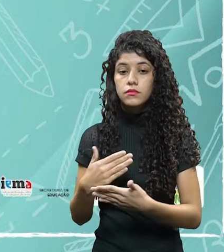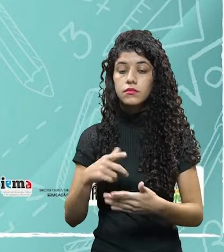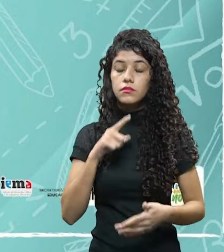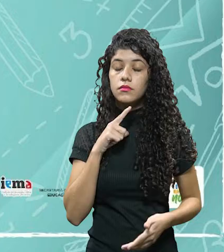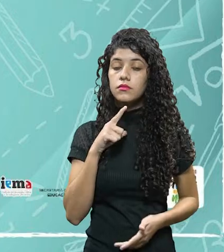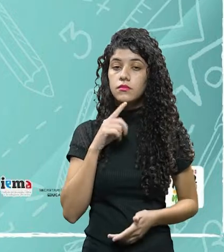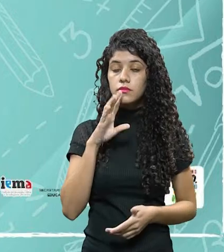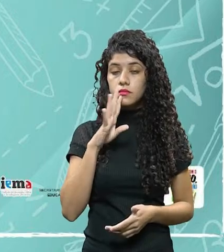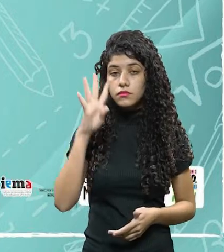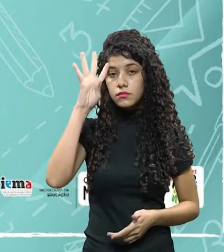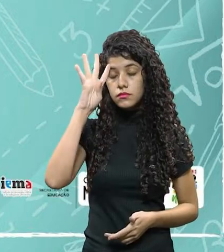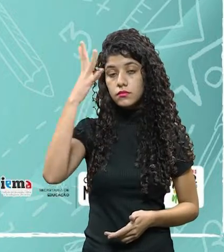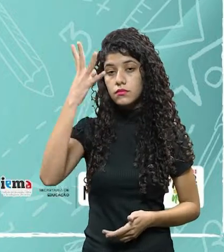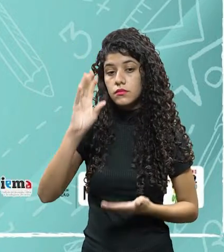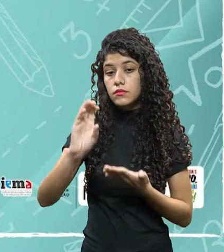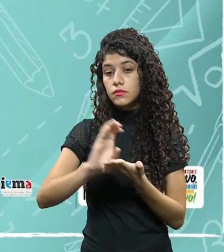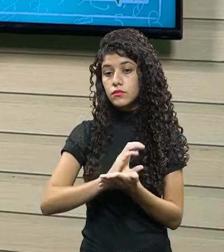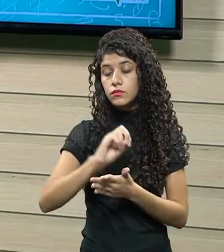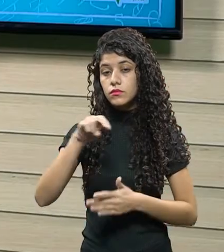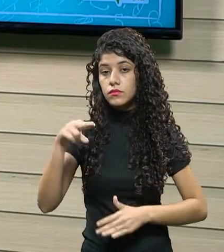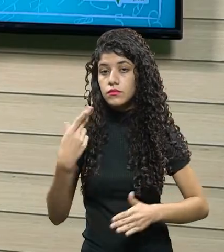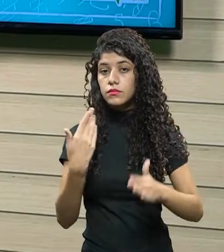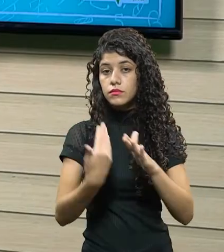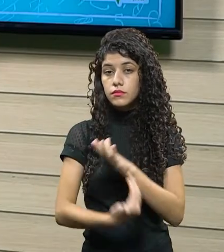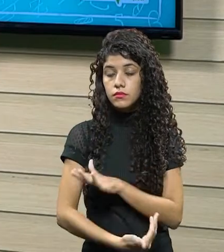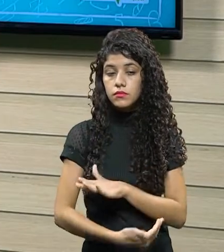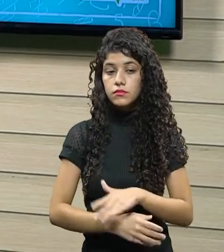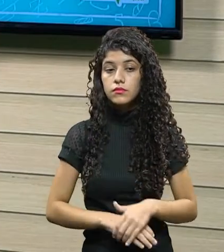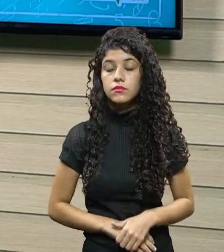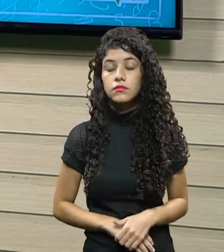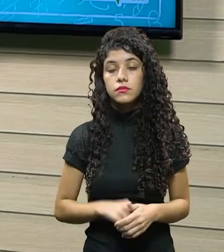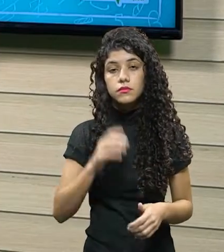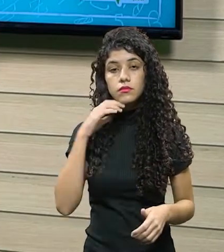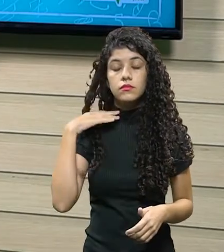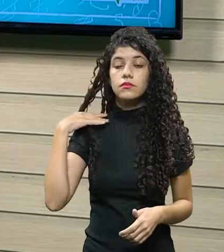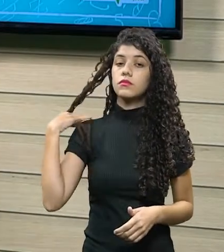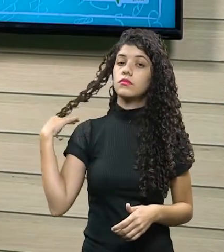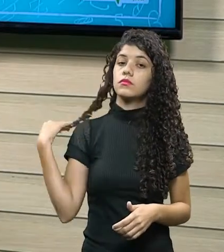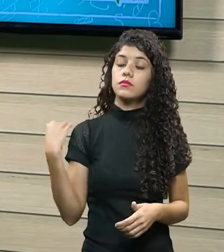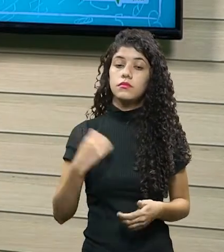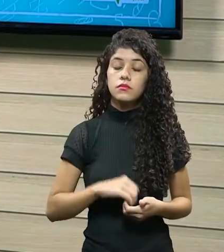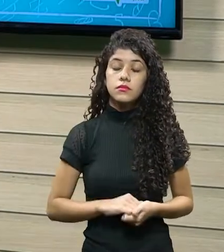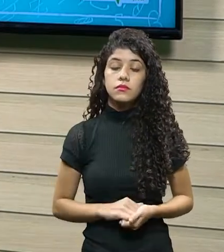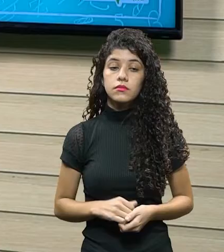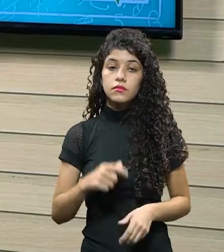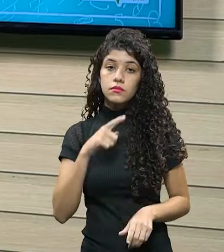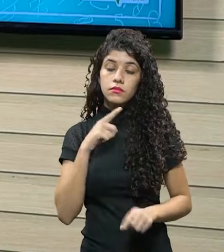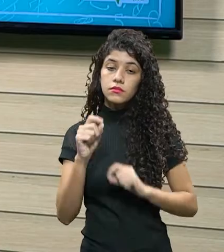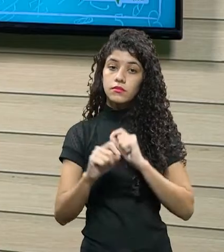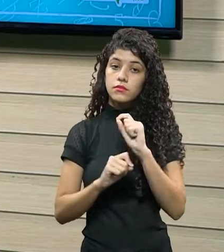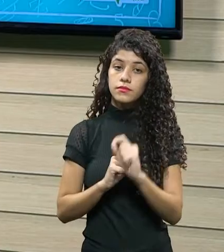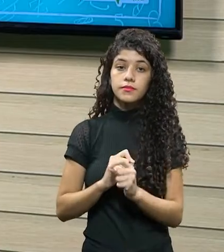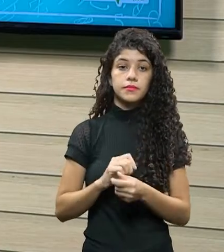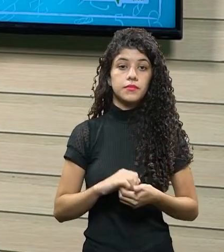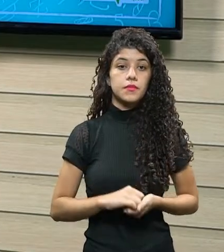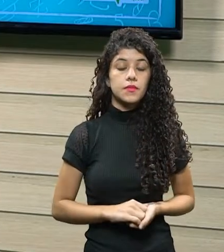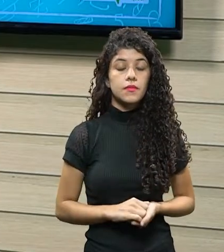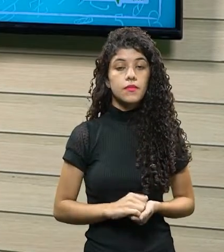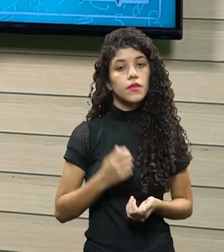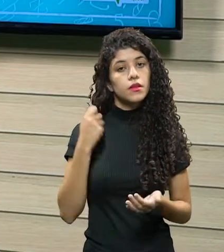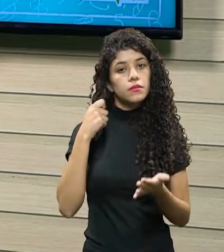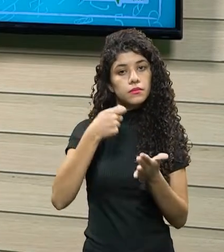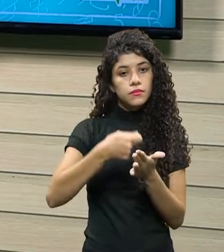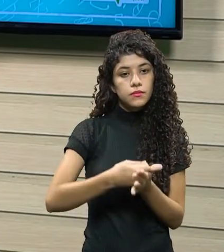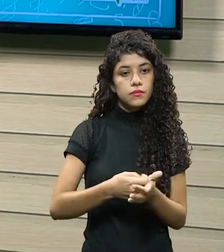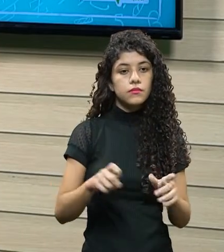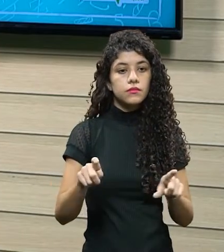indicado o resultado. Vai ser lucro ou prejuízo. Então é estabelecidas as receitas da empresa, vai ter a dedução das